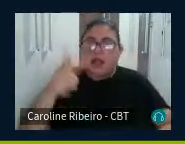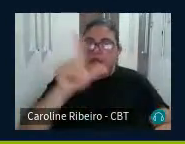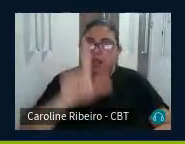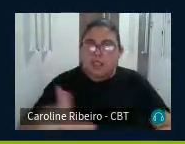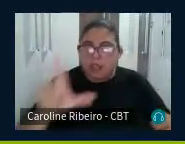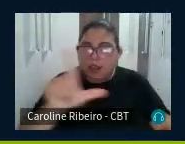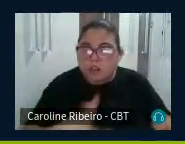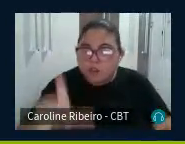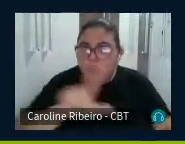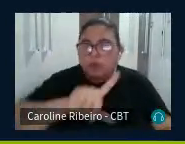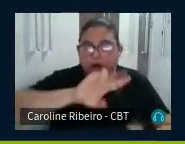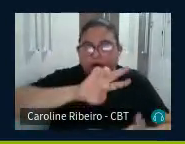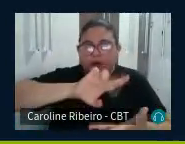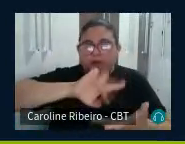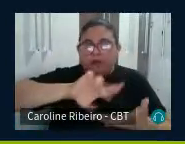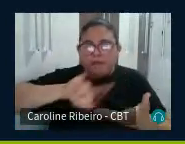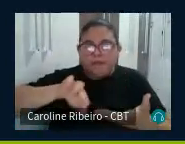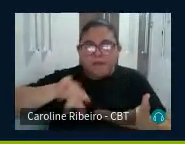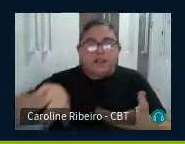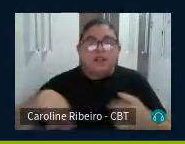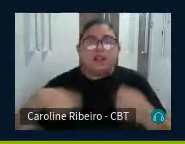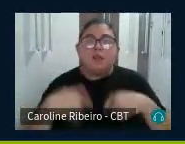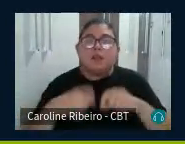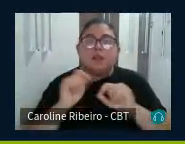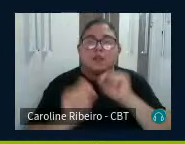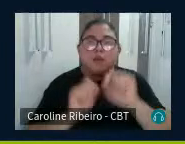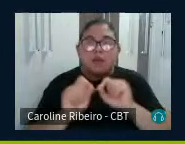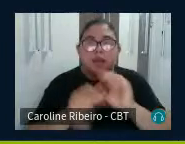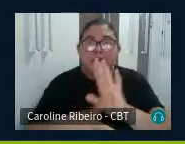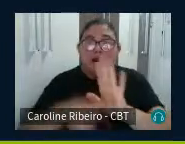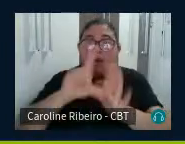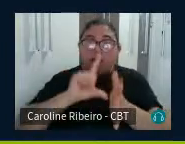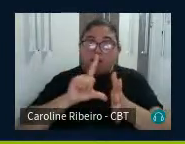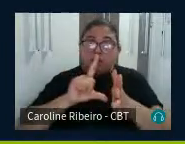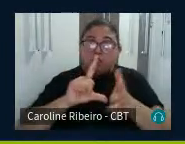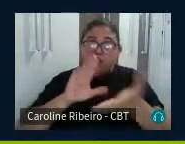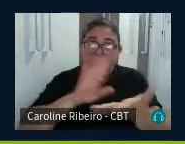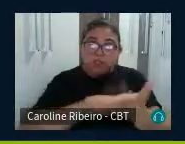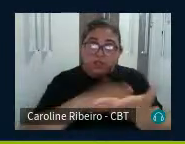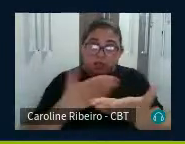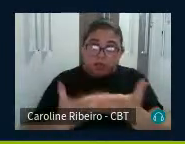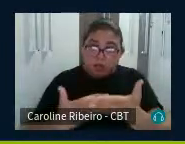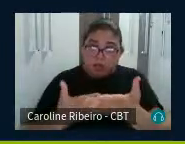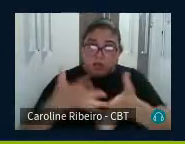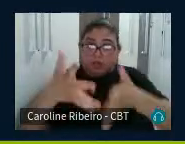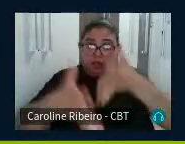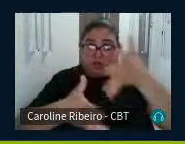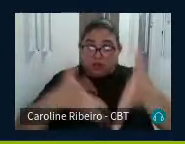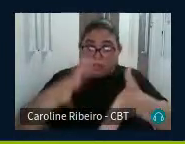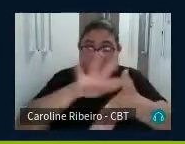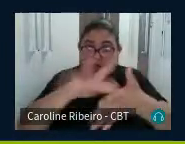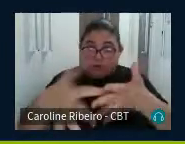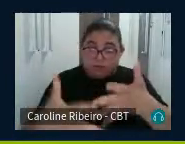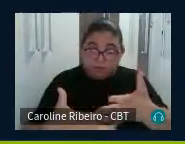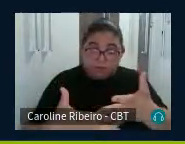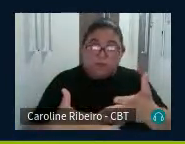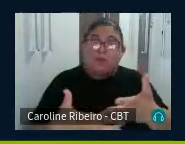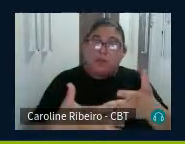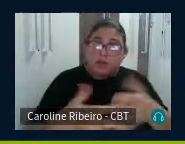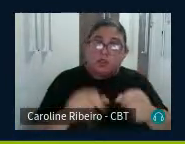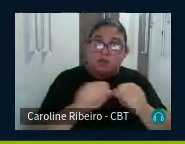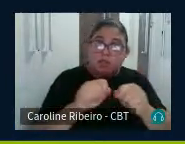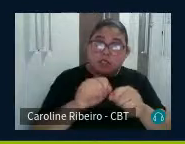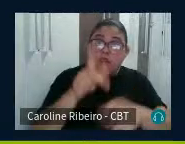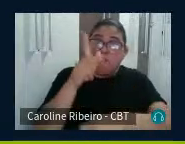é preciso, assim, que a gente, antes, né, de mediar essa informação, de estar fazendo as